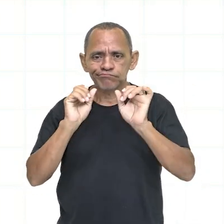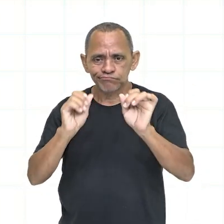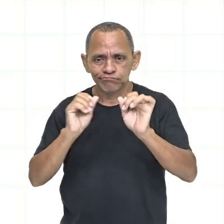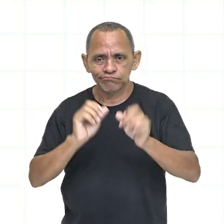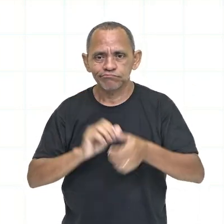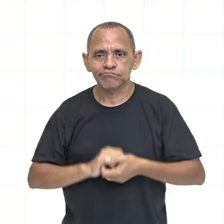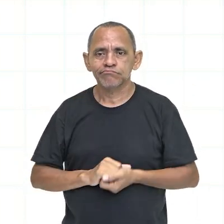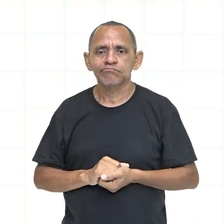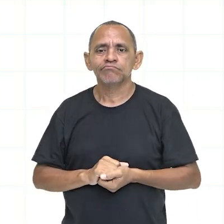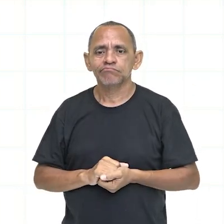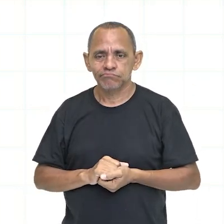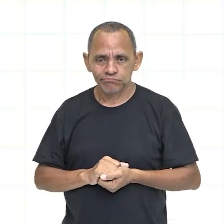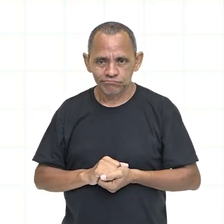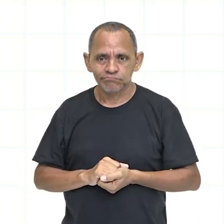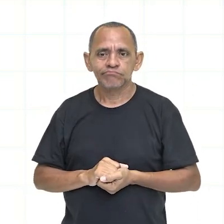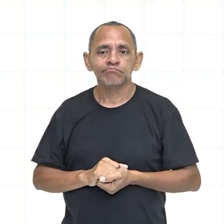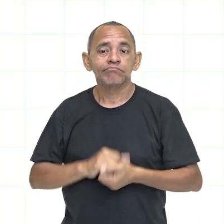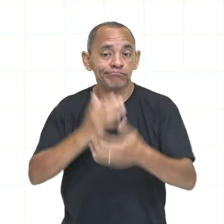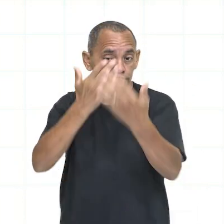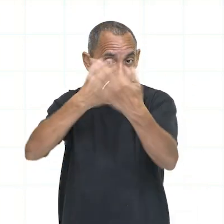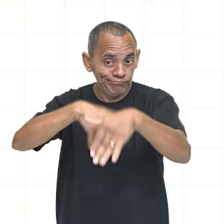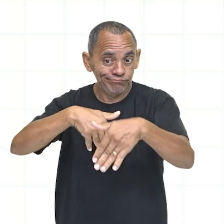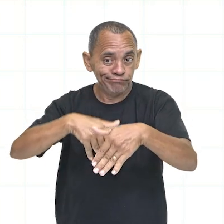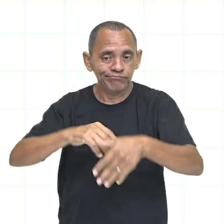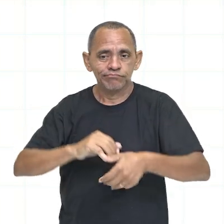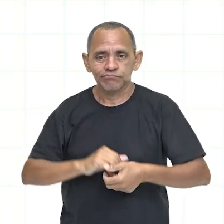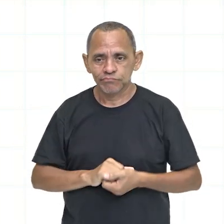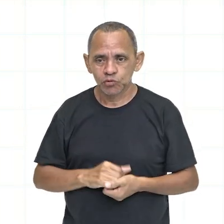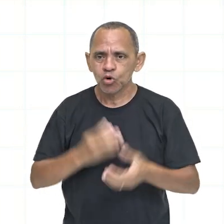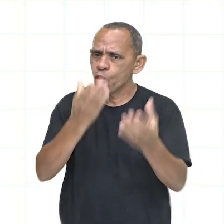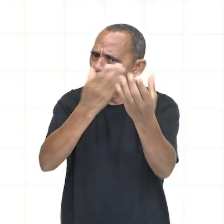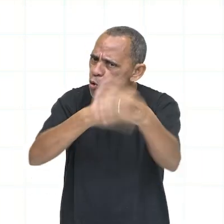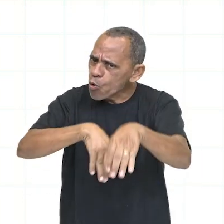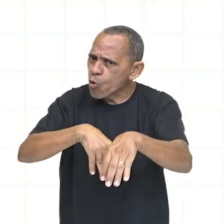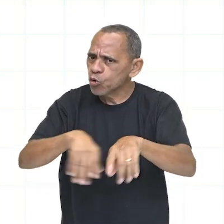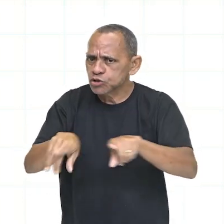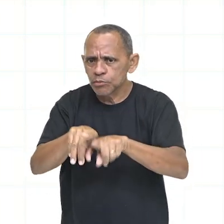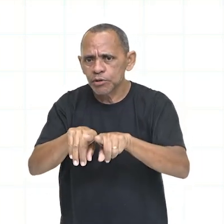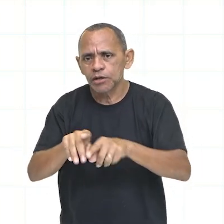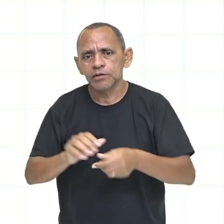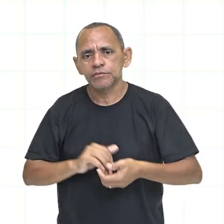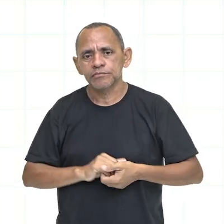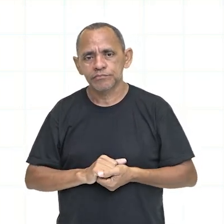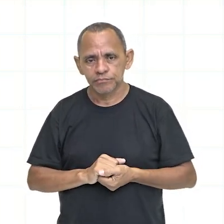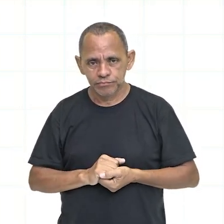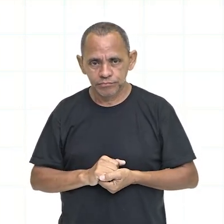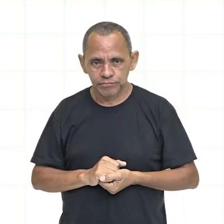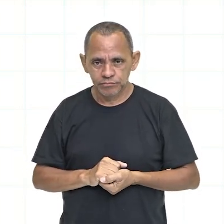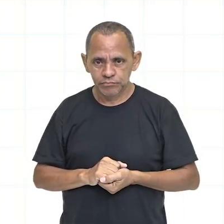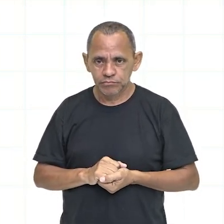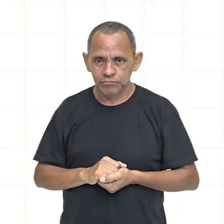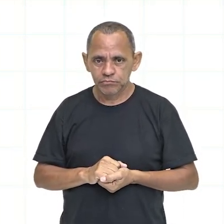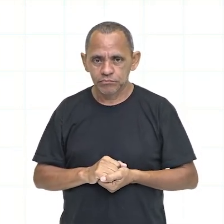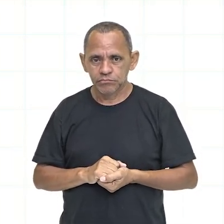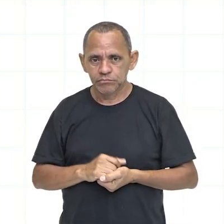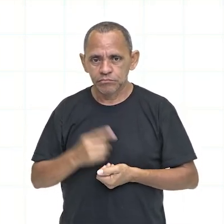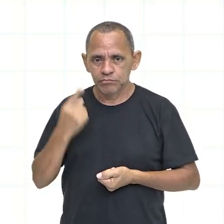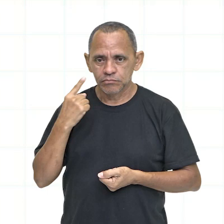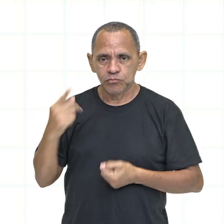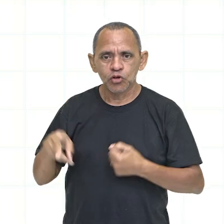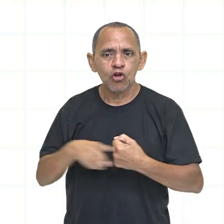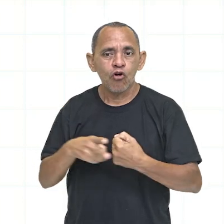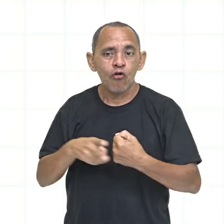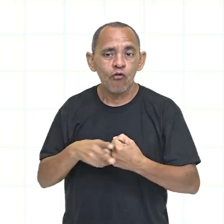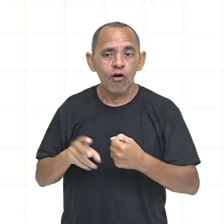Ele acertou o exame, ele passou no exame. A palavrinha aced, nesse sentido aqui, gente, vem do verbo ace,